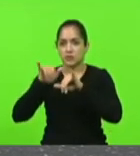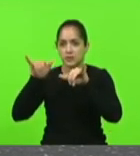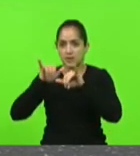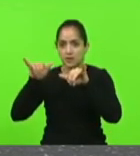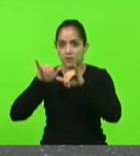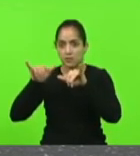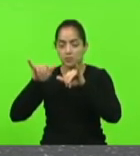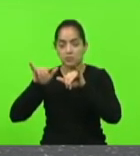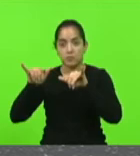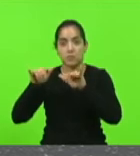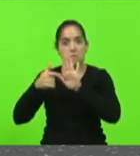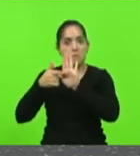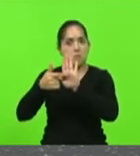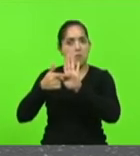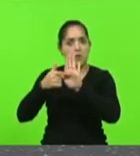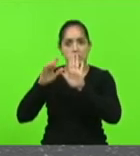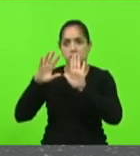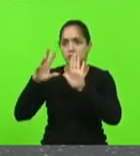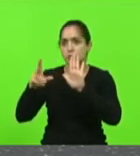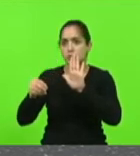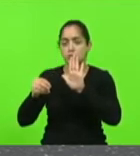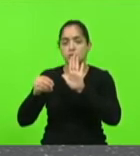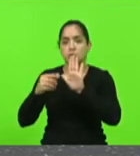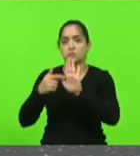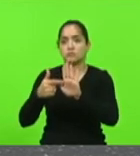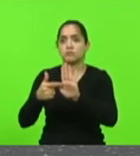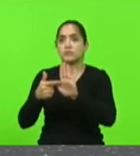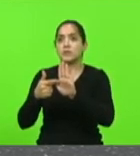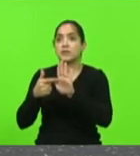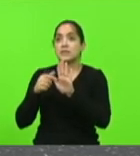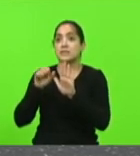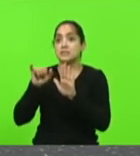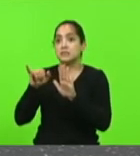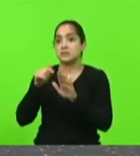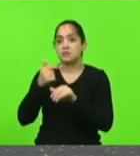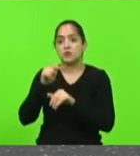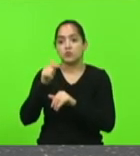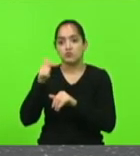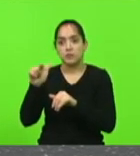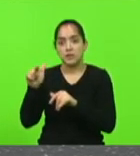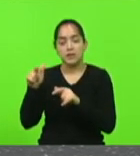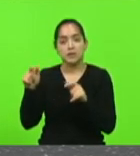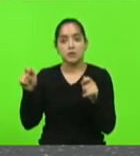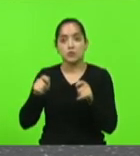2 horas e meia, mostra tudo. E se você não tiver condições